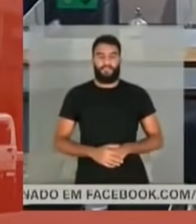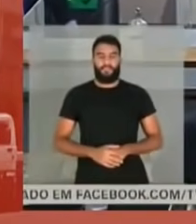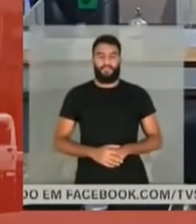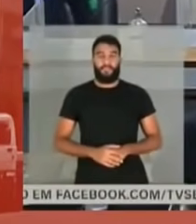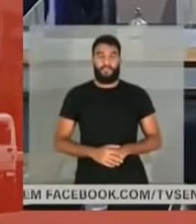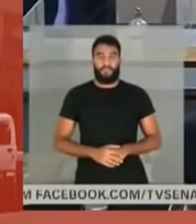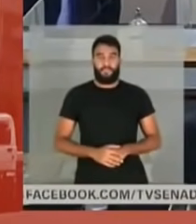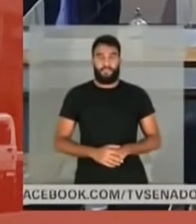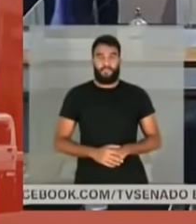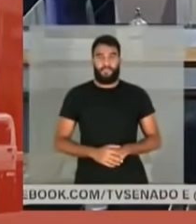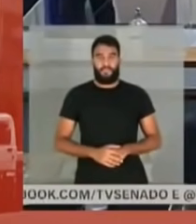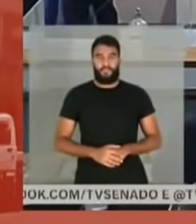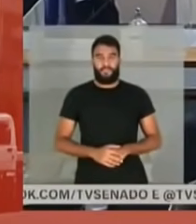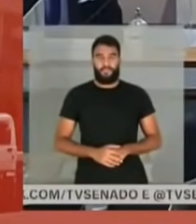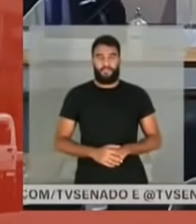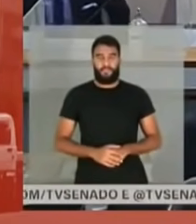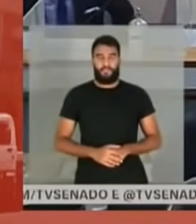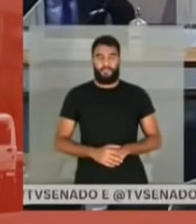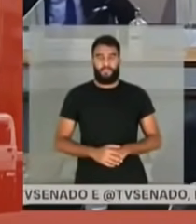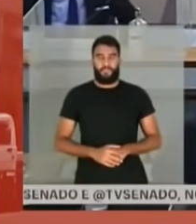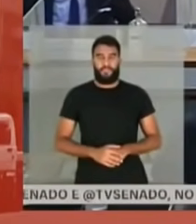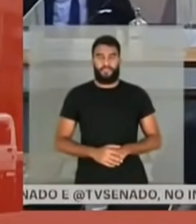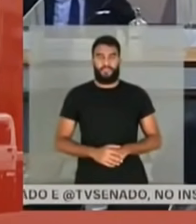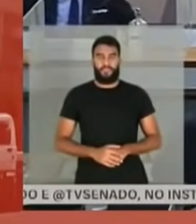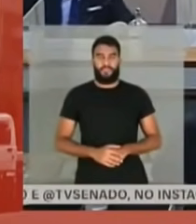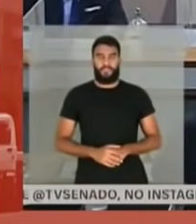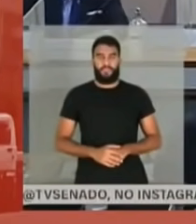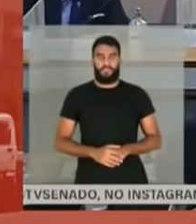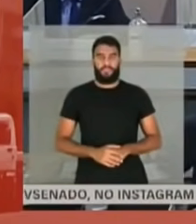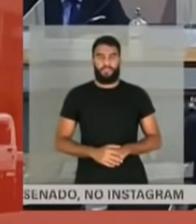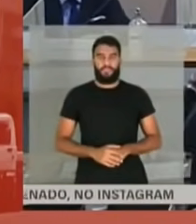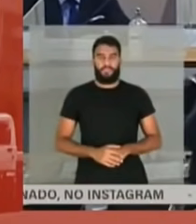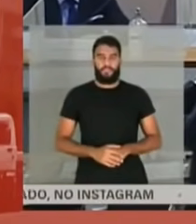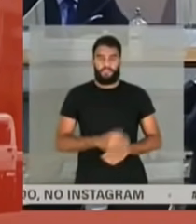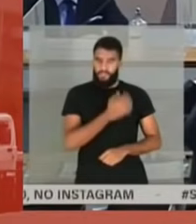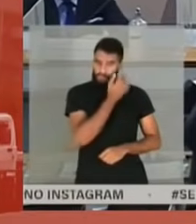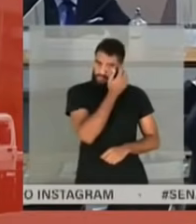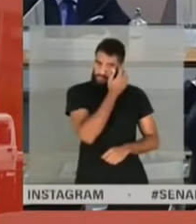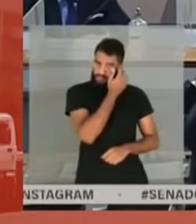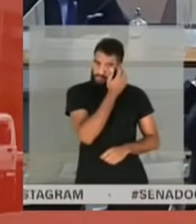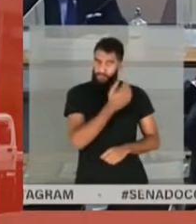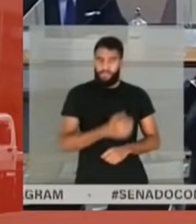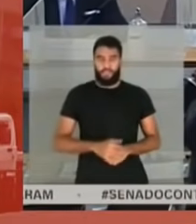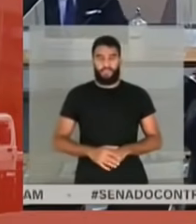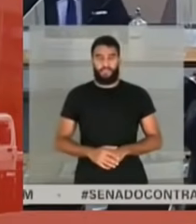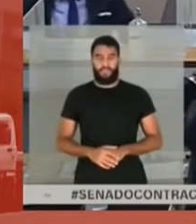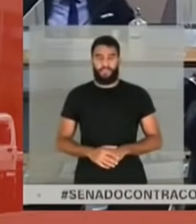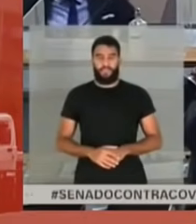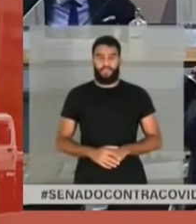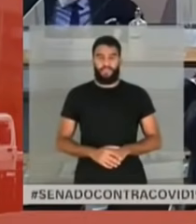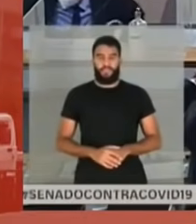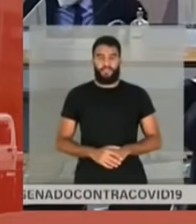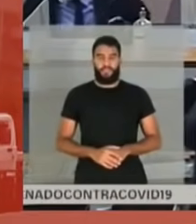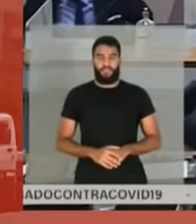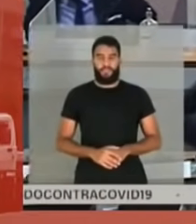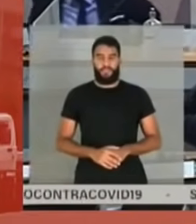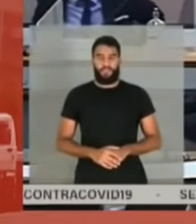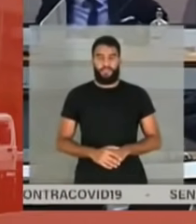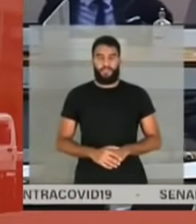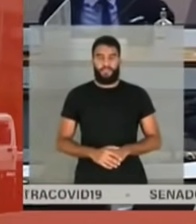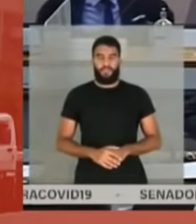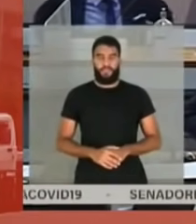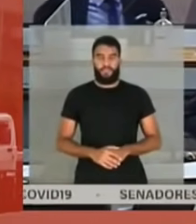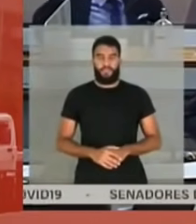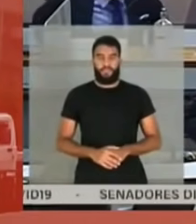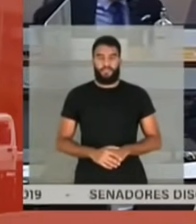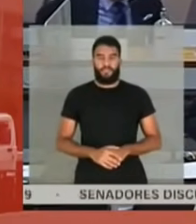do PSL e apoiou o Bolsonaro em 2018 nas eleições, né? Então, o que a gente vê aí é uma coisa